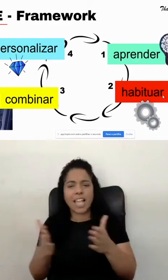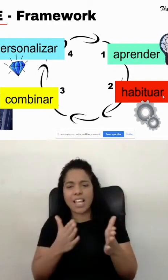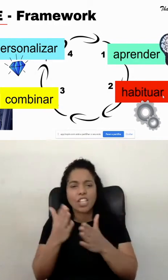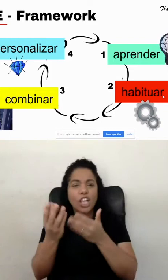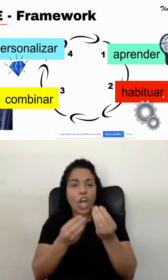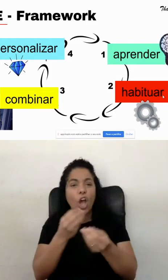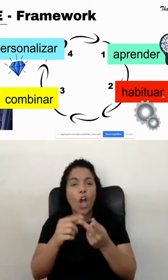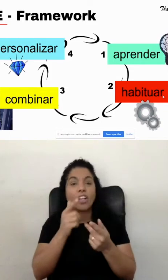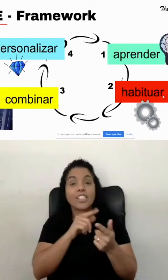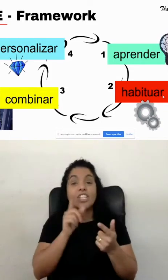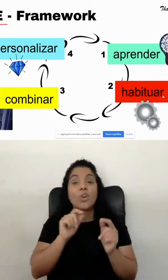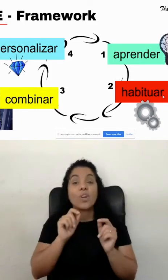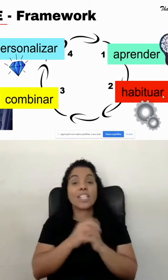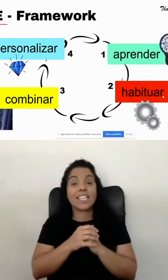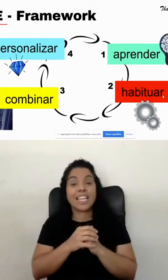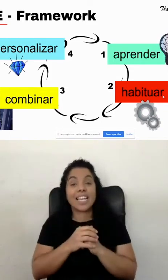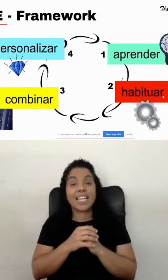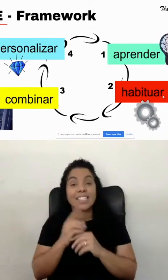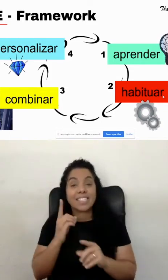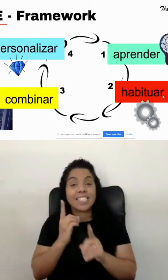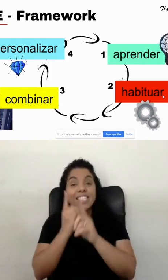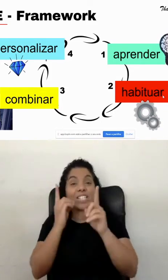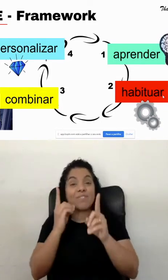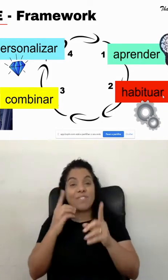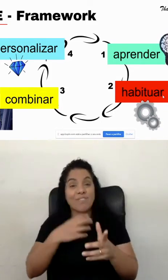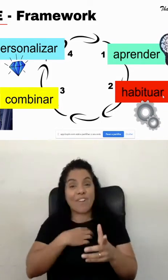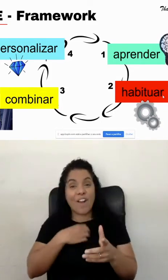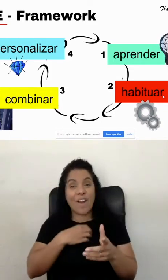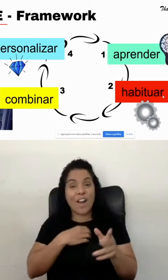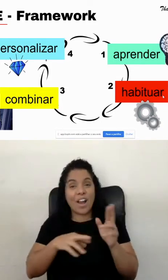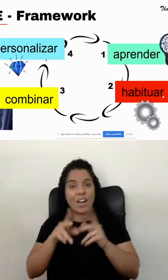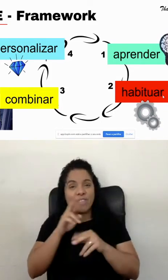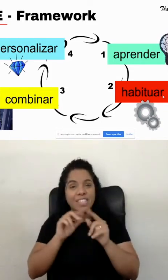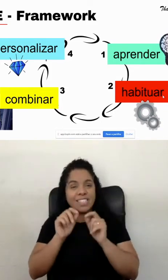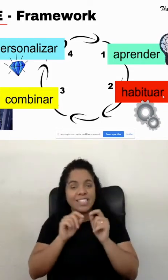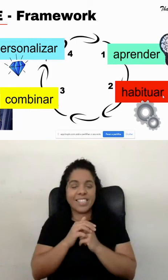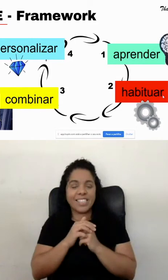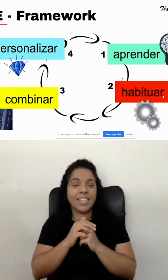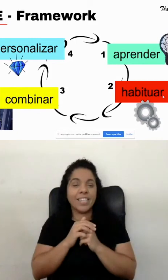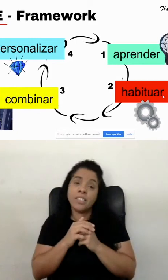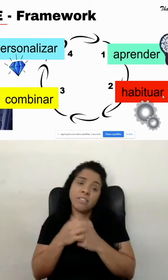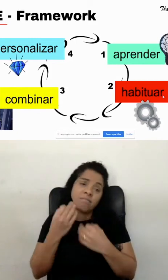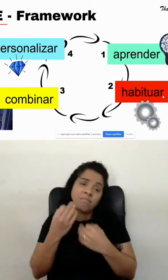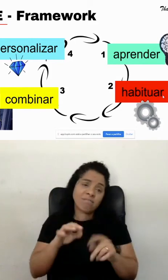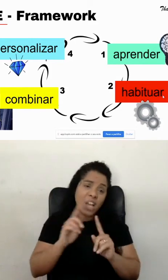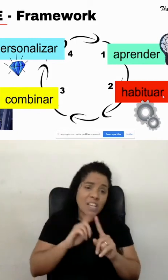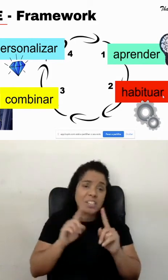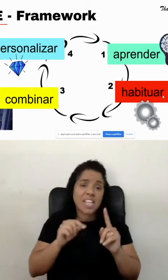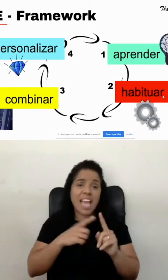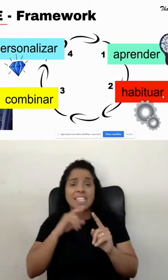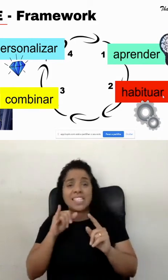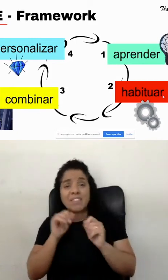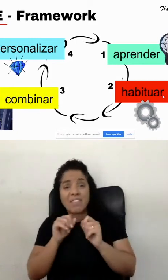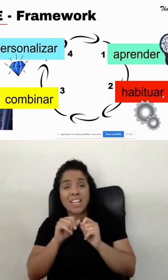de ir até conseguir, né? De descobrir formas aí de que não deram certo e isso vai fazer até